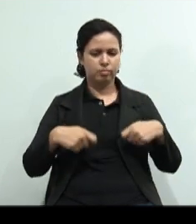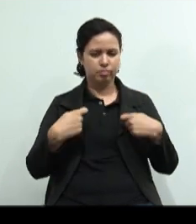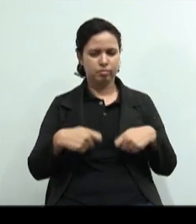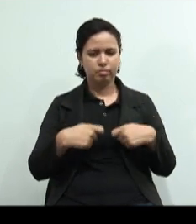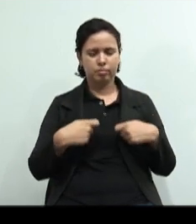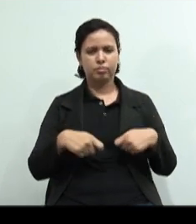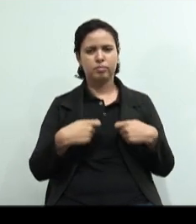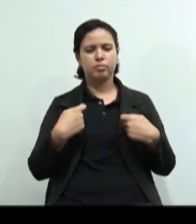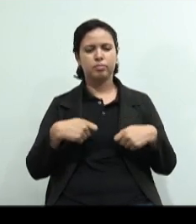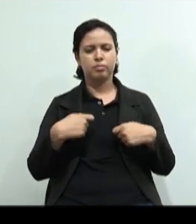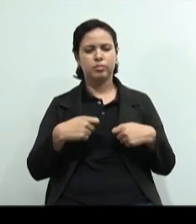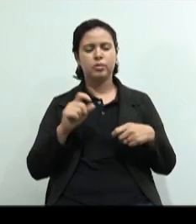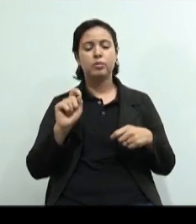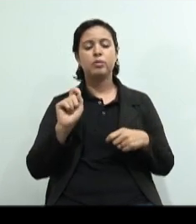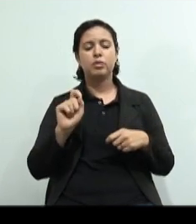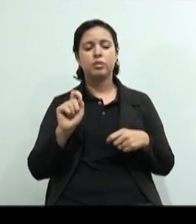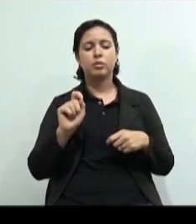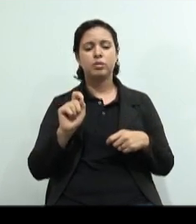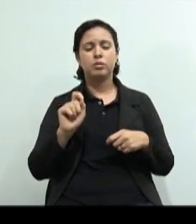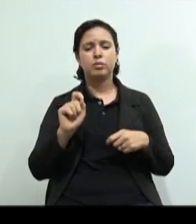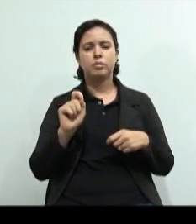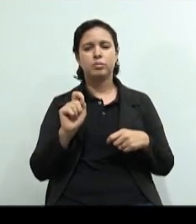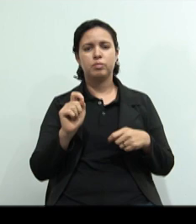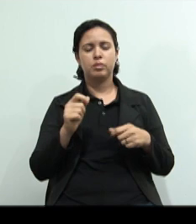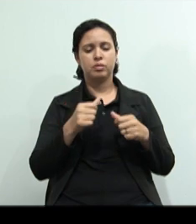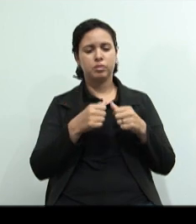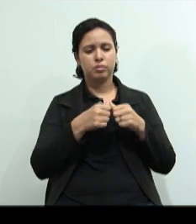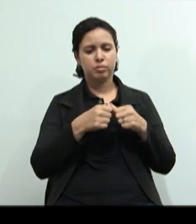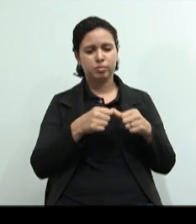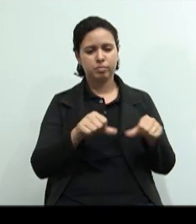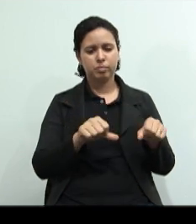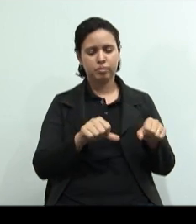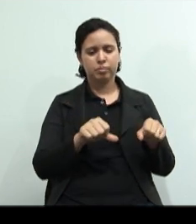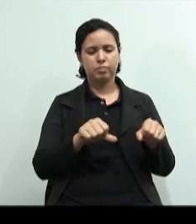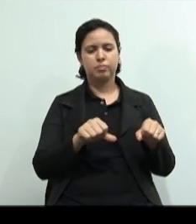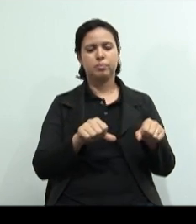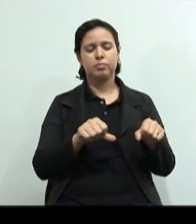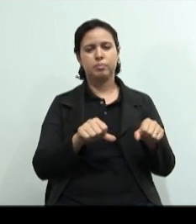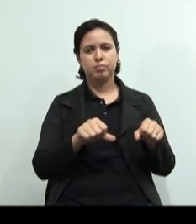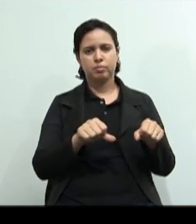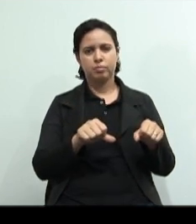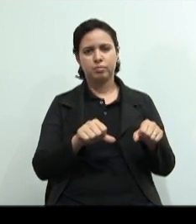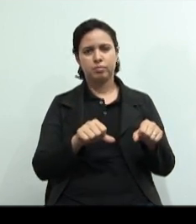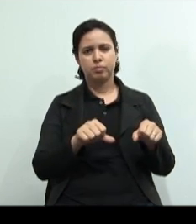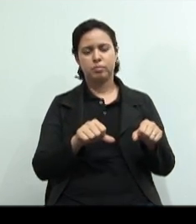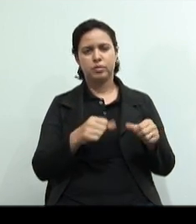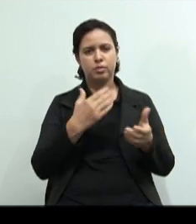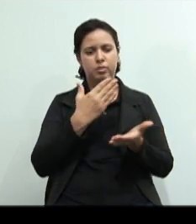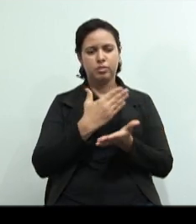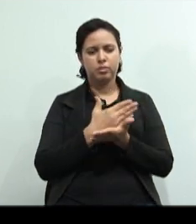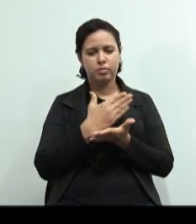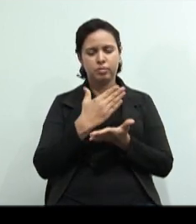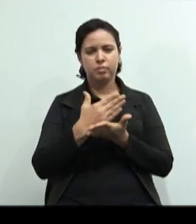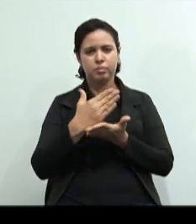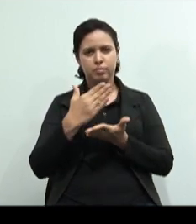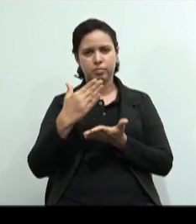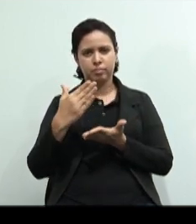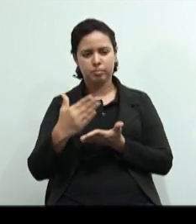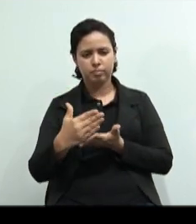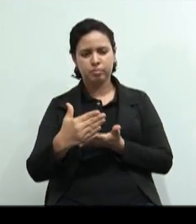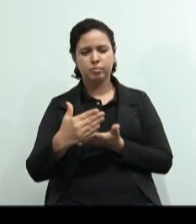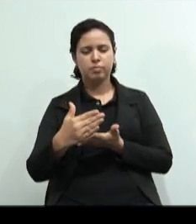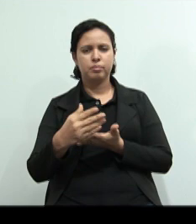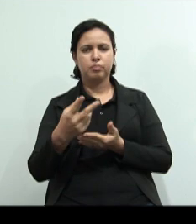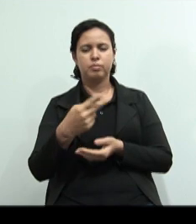necessárias devem estar disponíveis à mão e ordenadas de acordo com